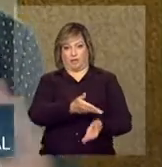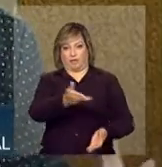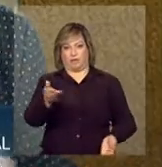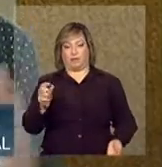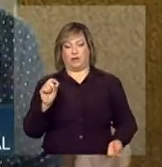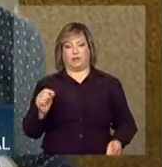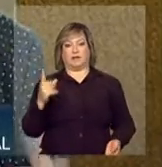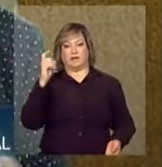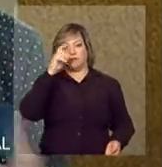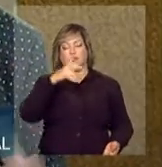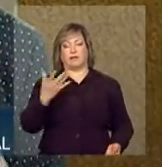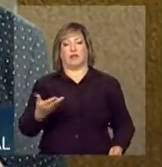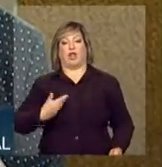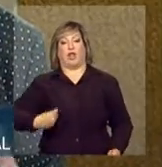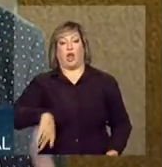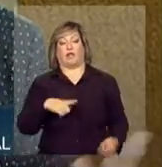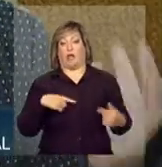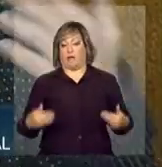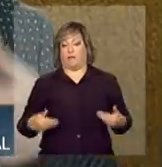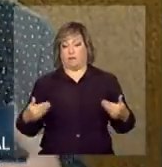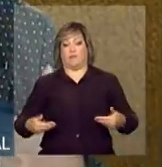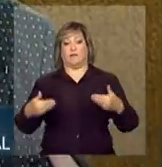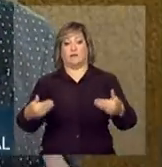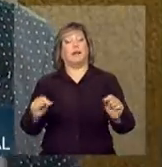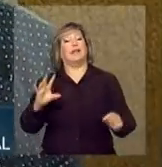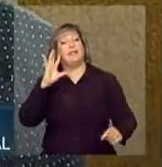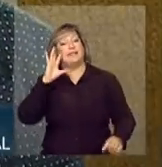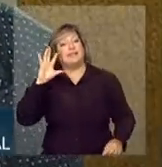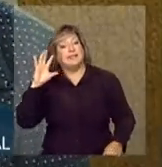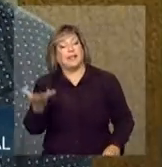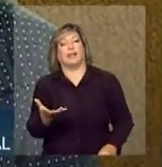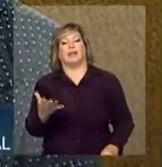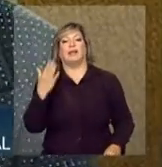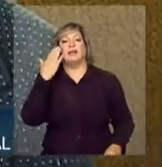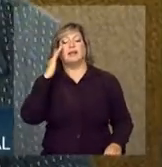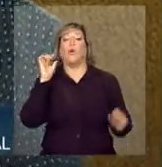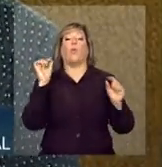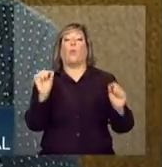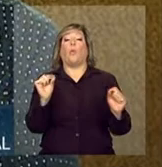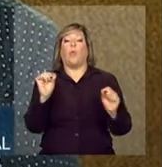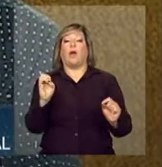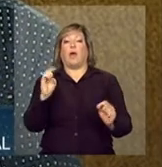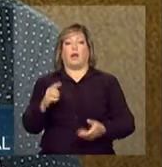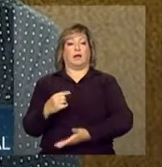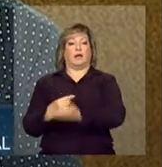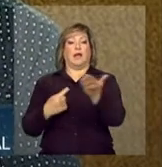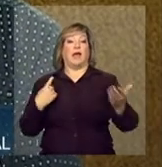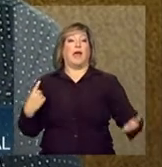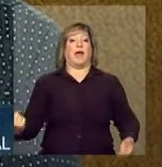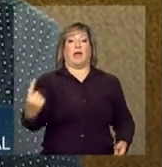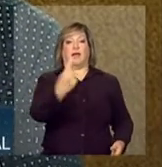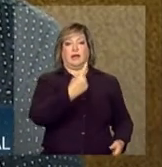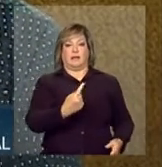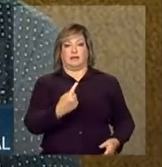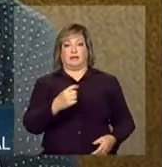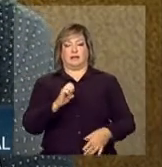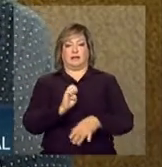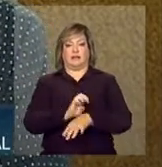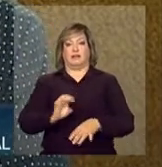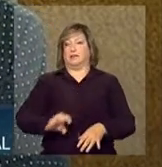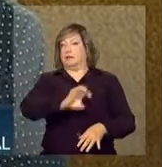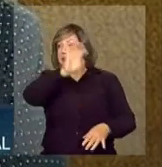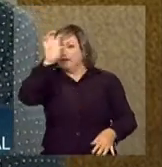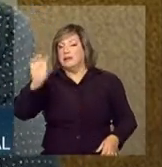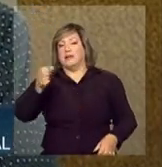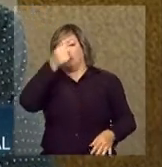das dificuldades da gente estar avançando, é de tentar entender o que cabe a cada um dos entes federados